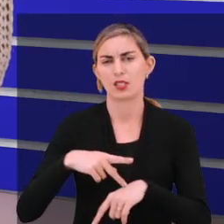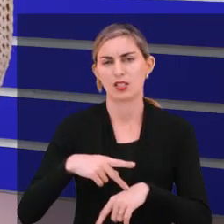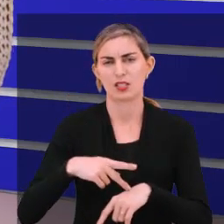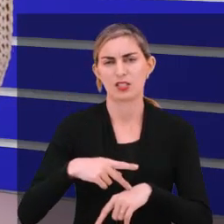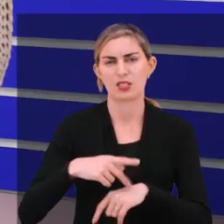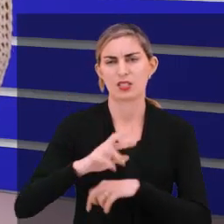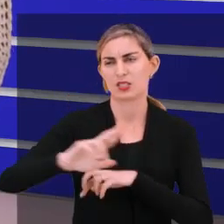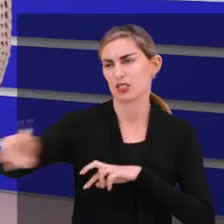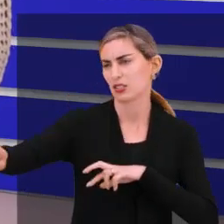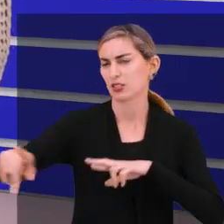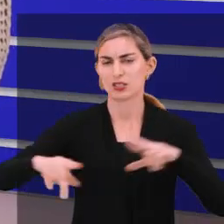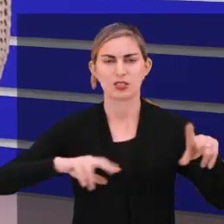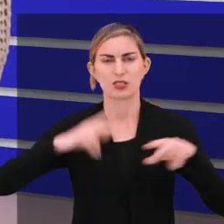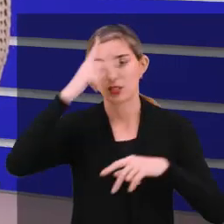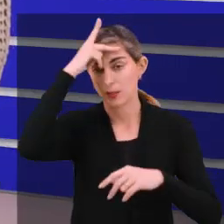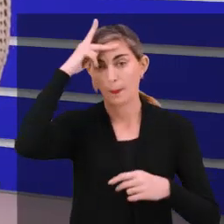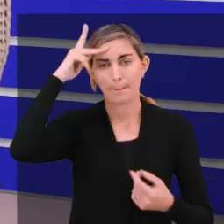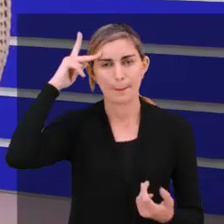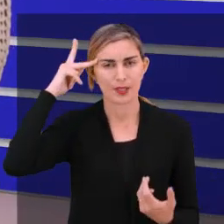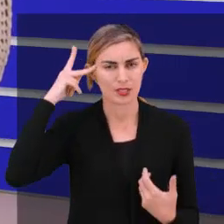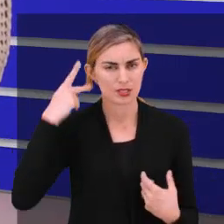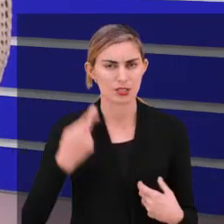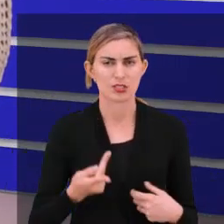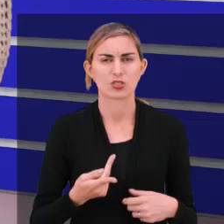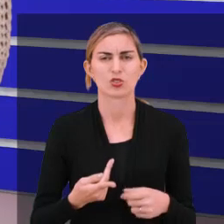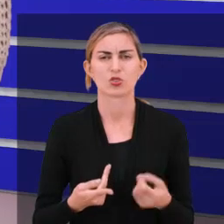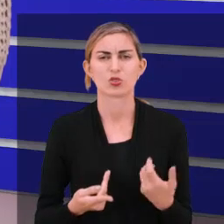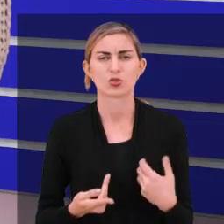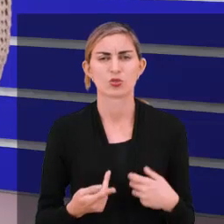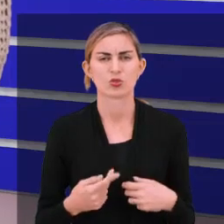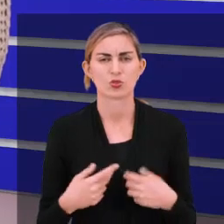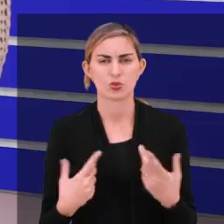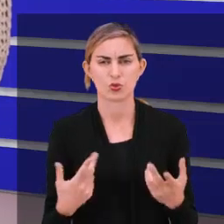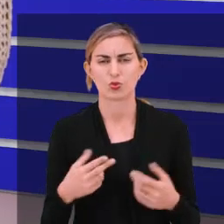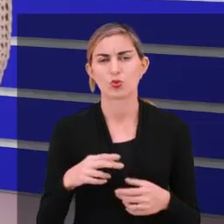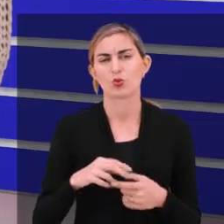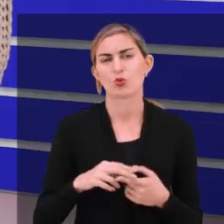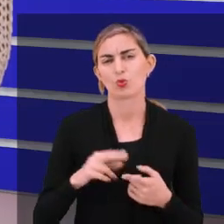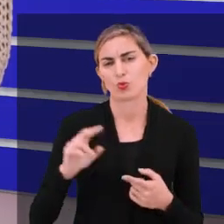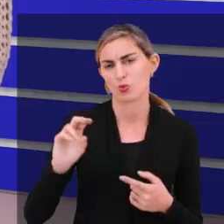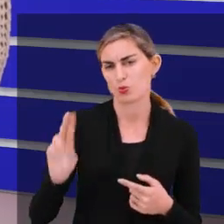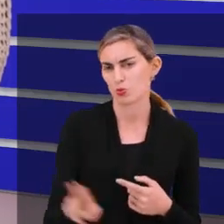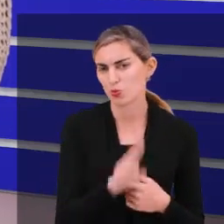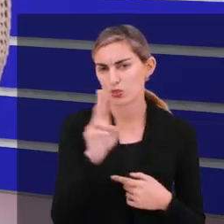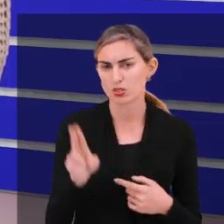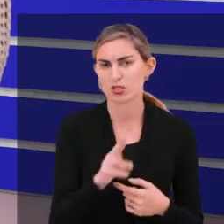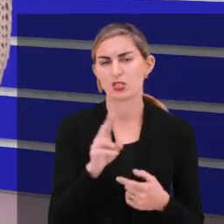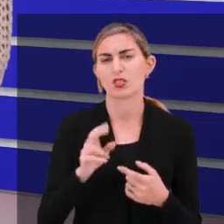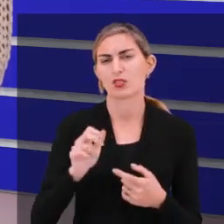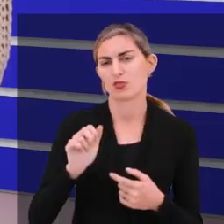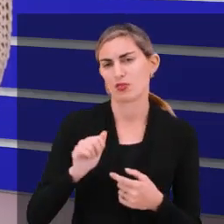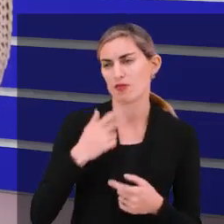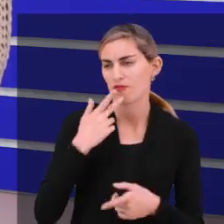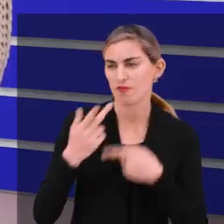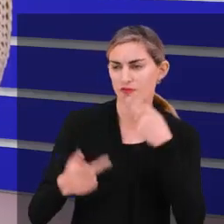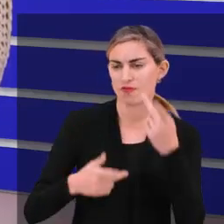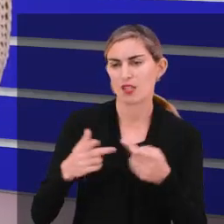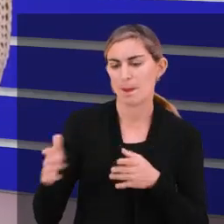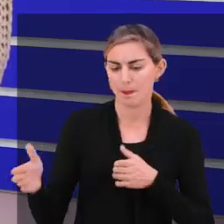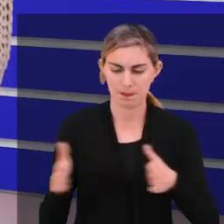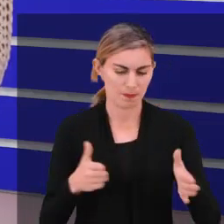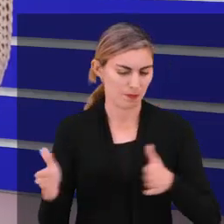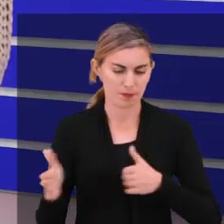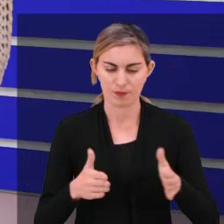tão polarizado, as pessoas, não é? Usufruindo, não é, do álibi, não é,